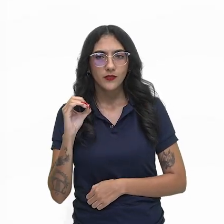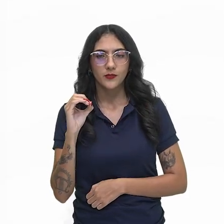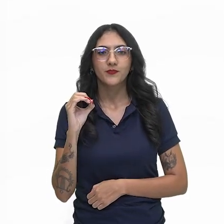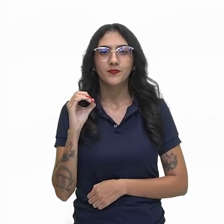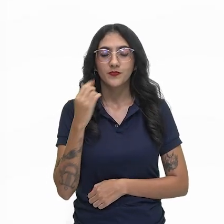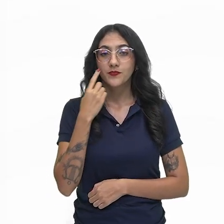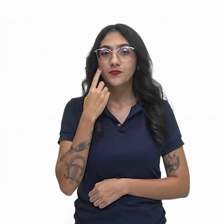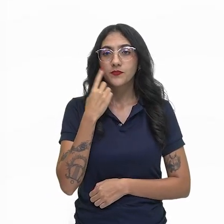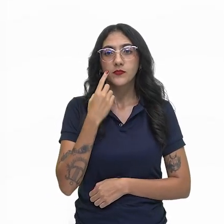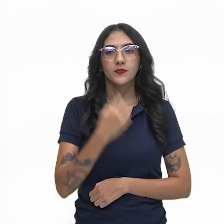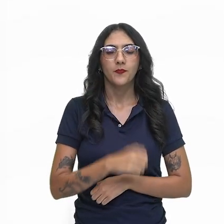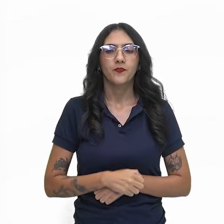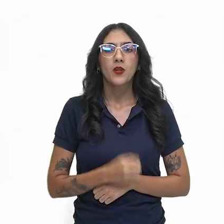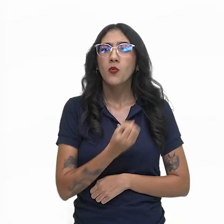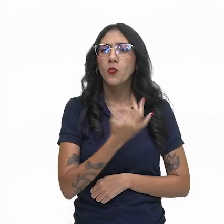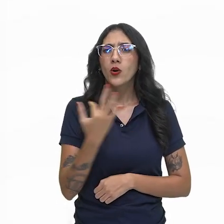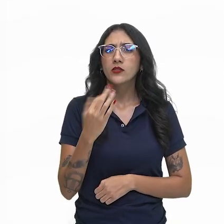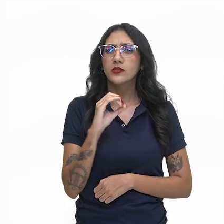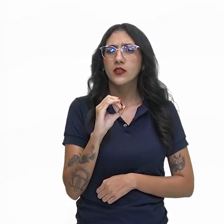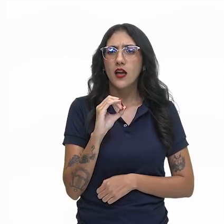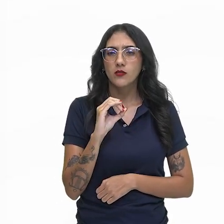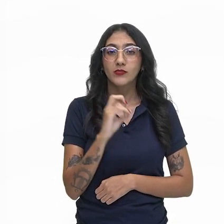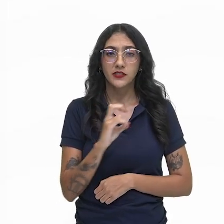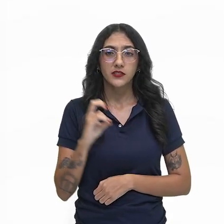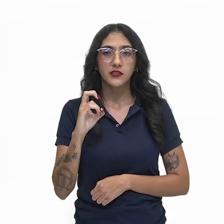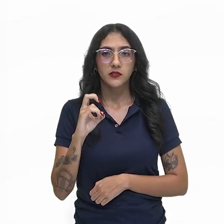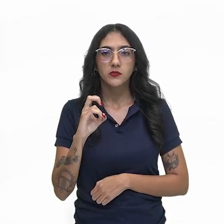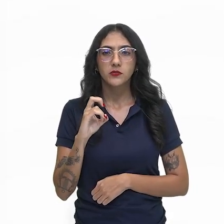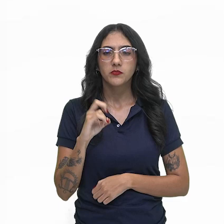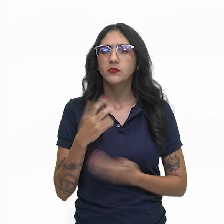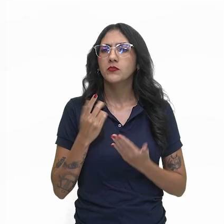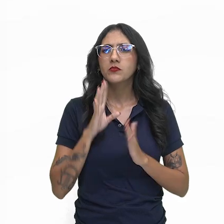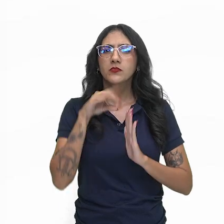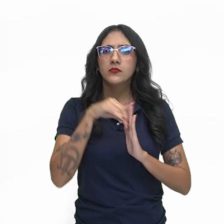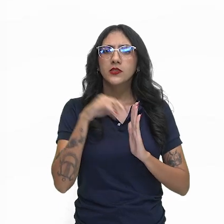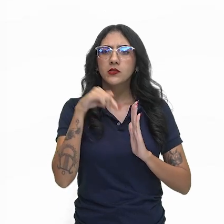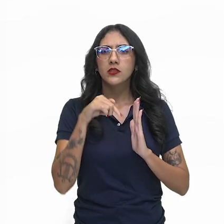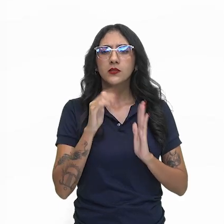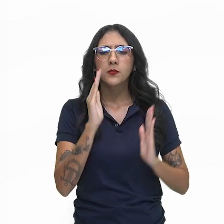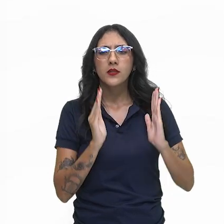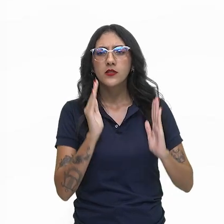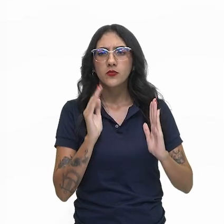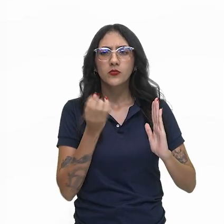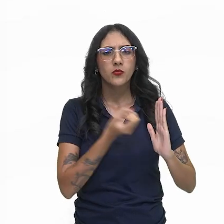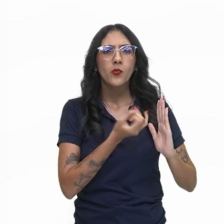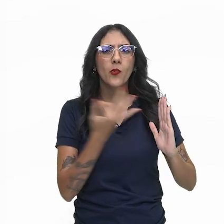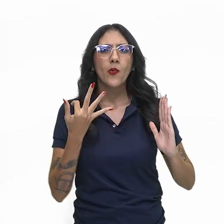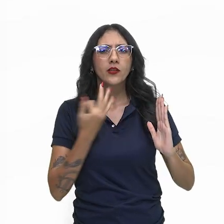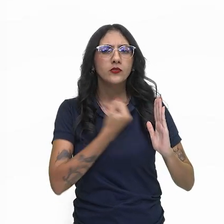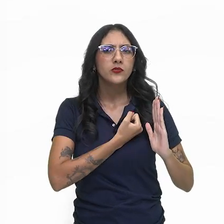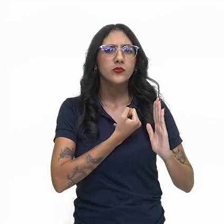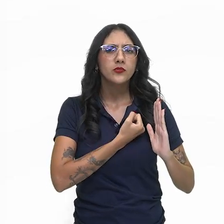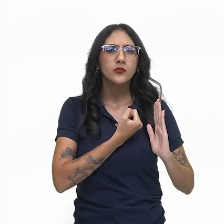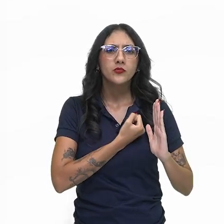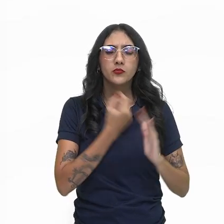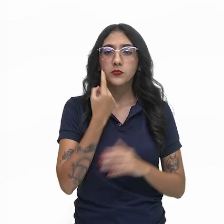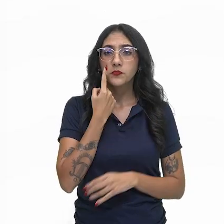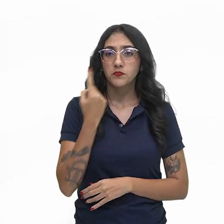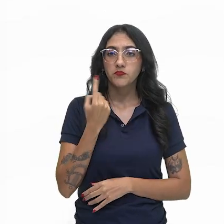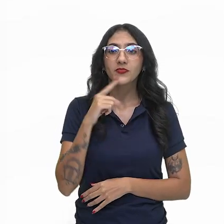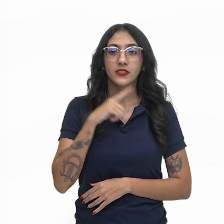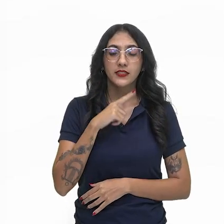1,00000. Tem 5 zeros. Quantos algarismos significativos eu tenho nessa medida? Eu tenho